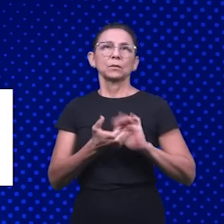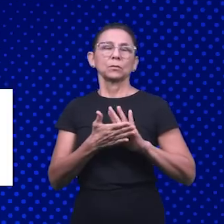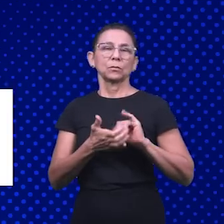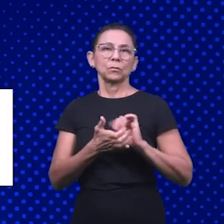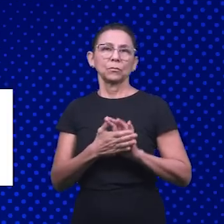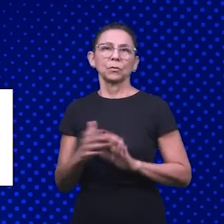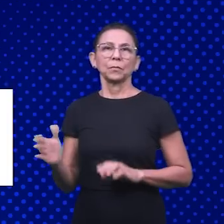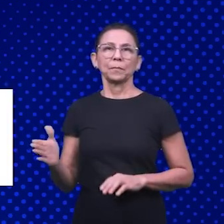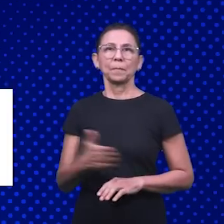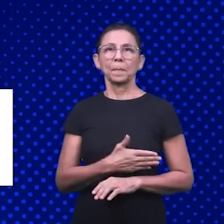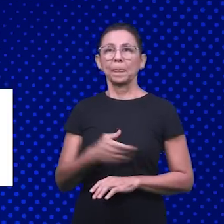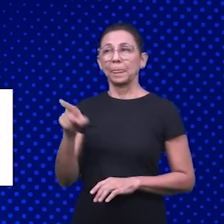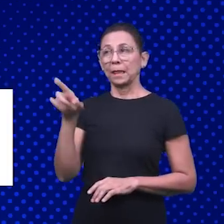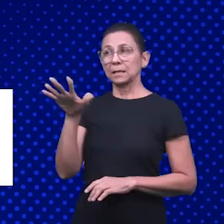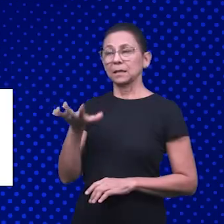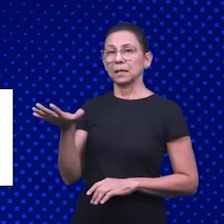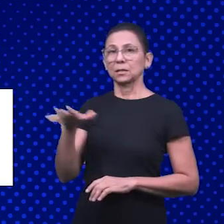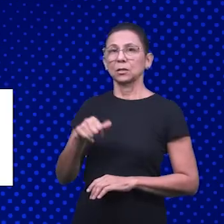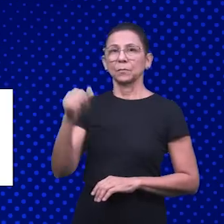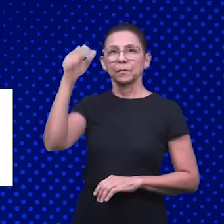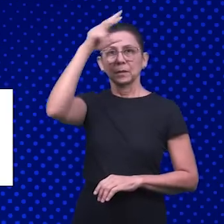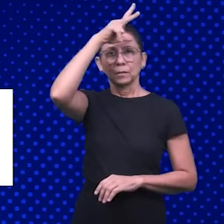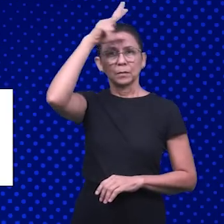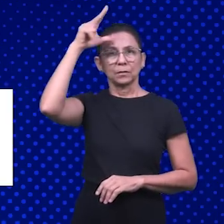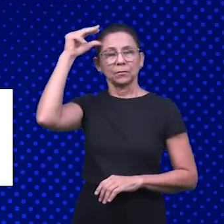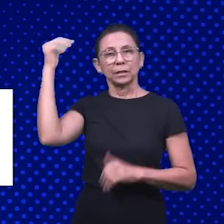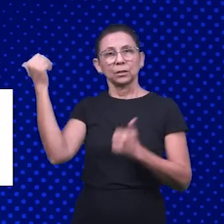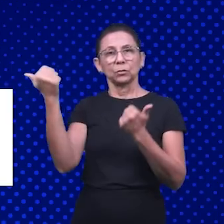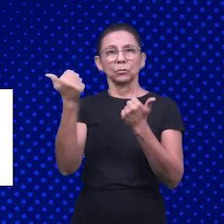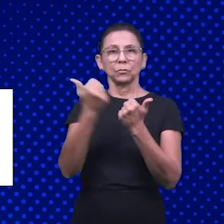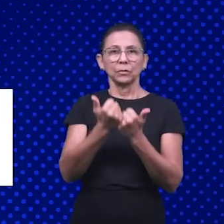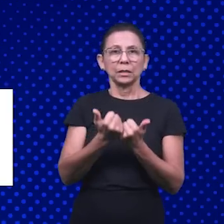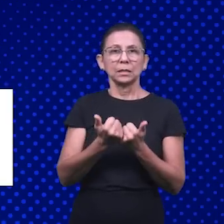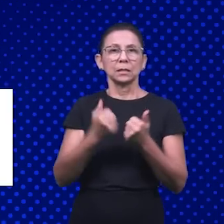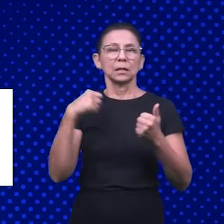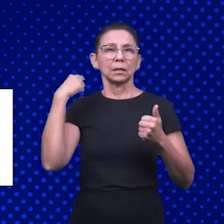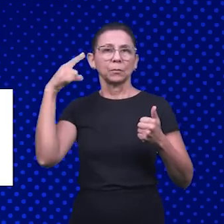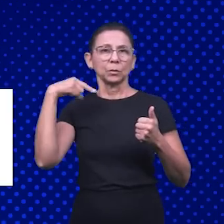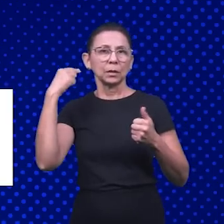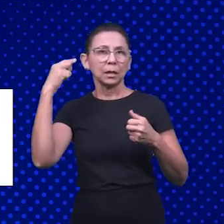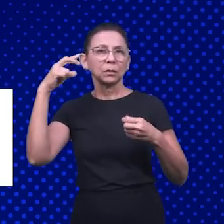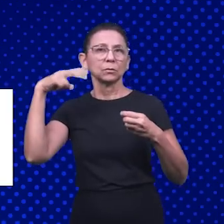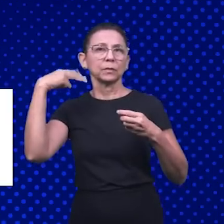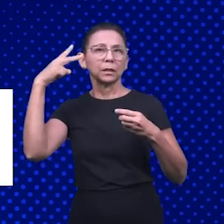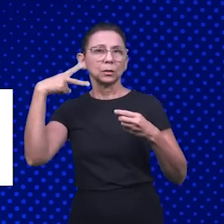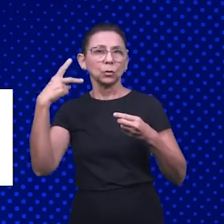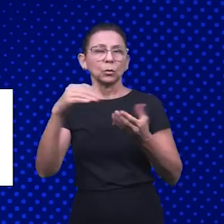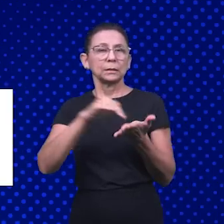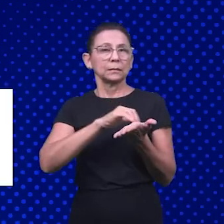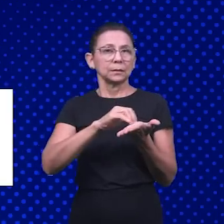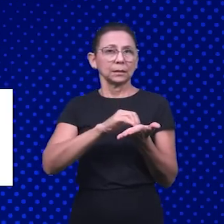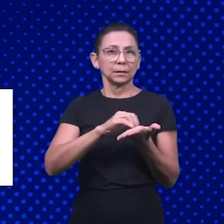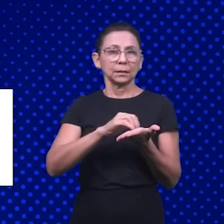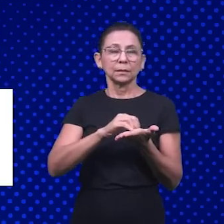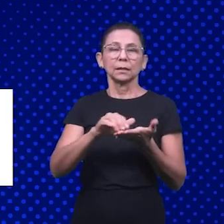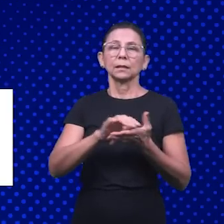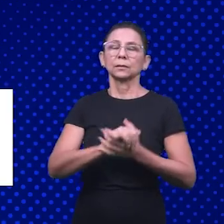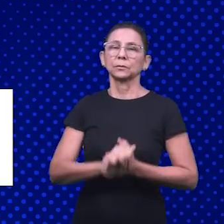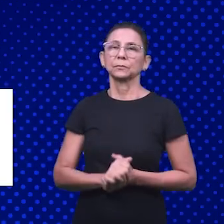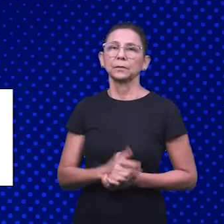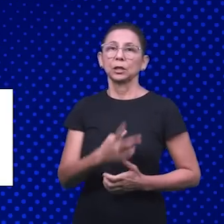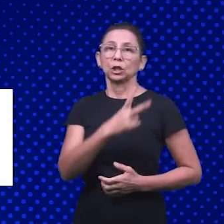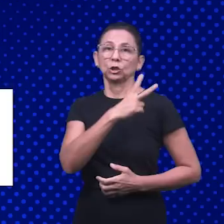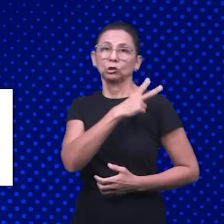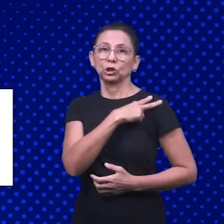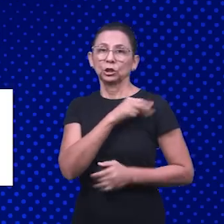o prefeito e o vice, além de um deputado, vereadores, secretários e o chefe do departamento de estradas de